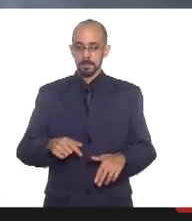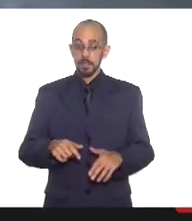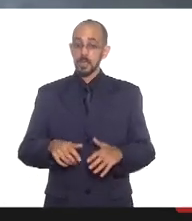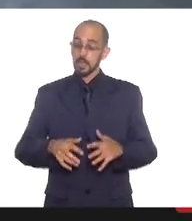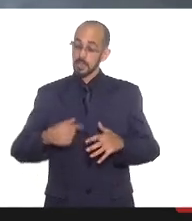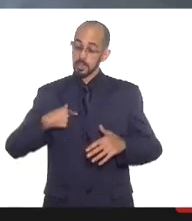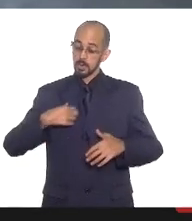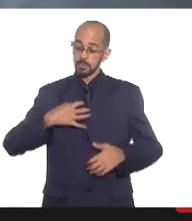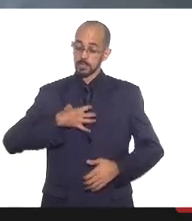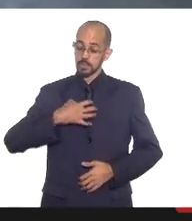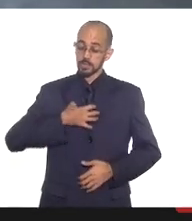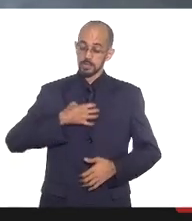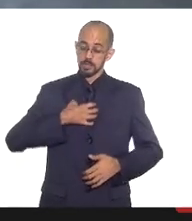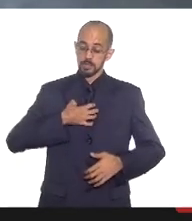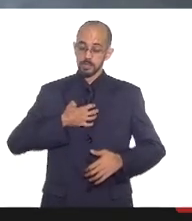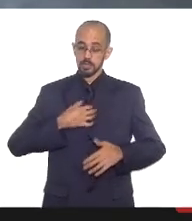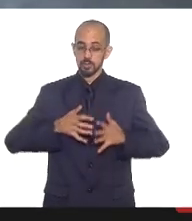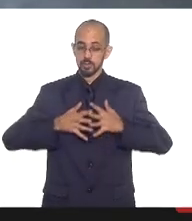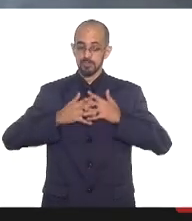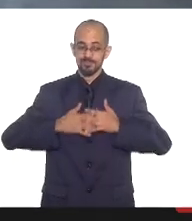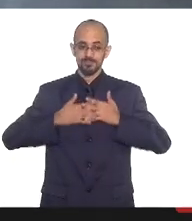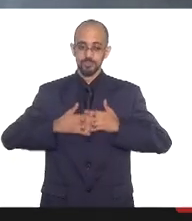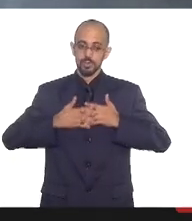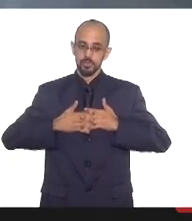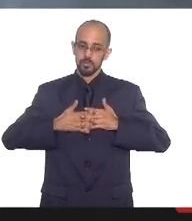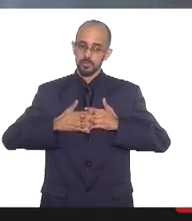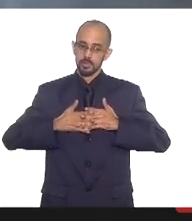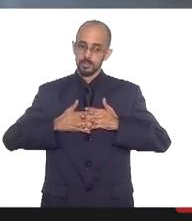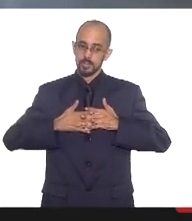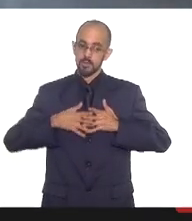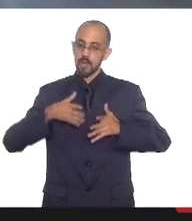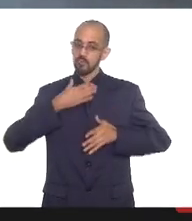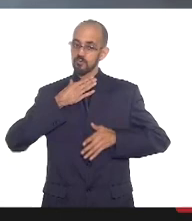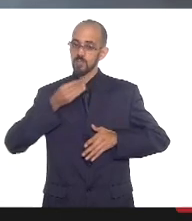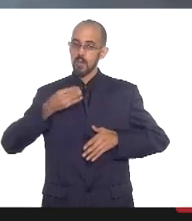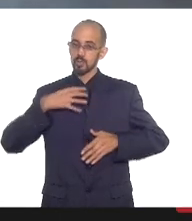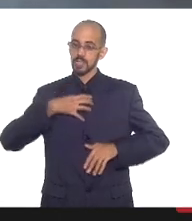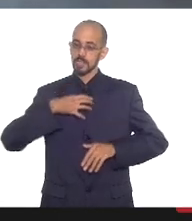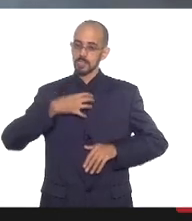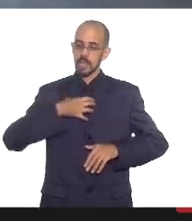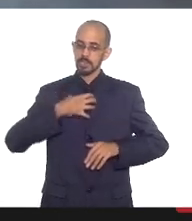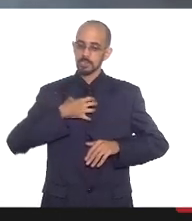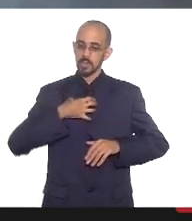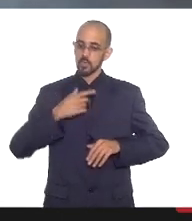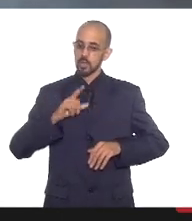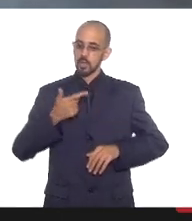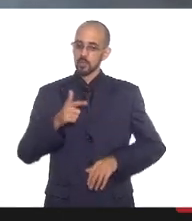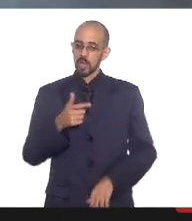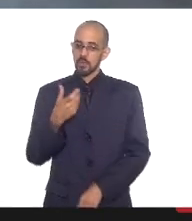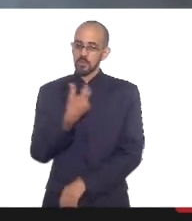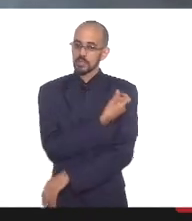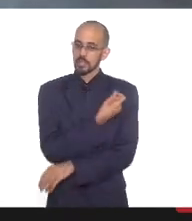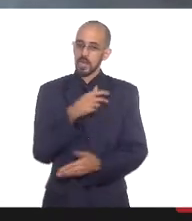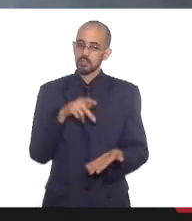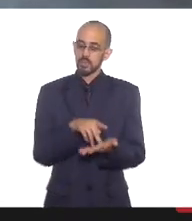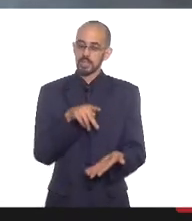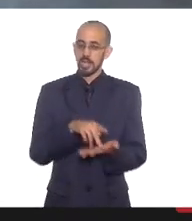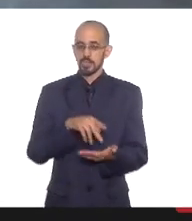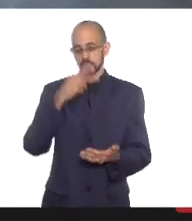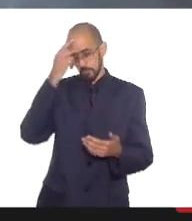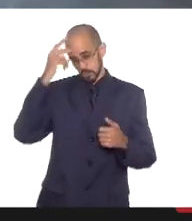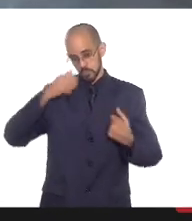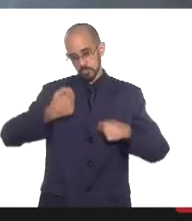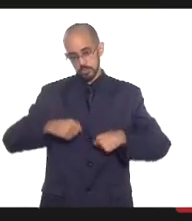muito ter uma falsa sensação de que estamos vacinando muitos quando não estamos fascinam muito os realmente aqueles